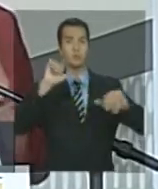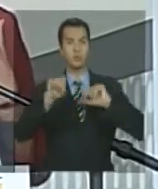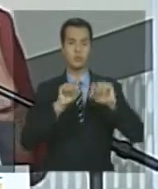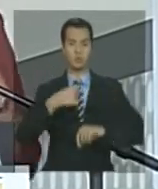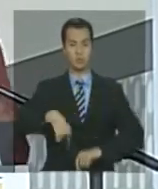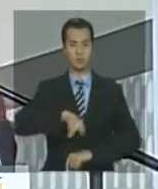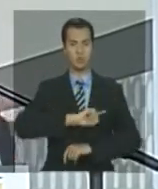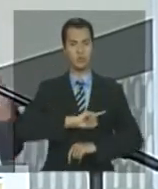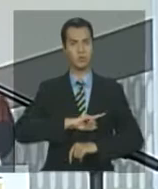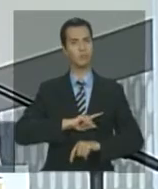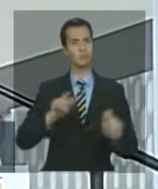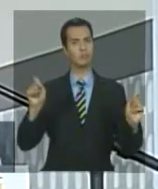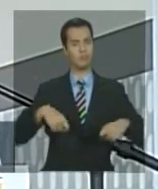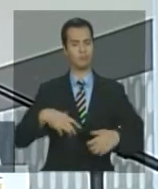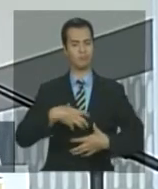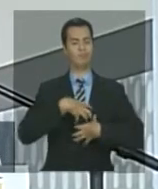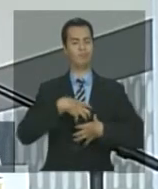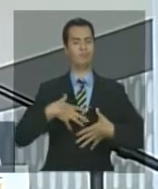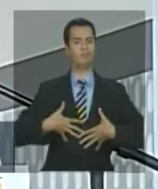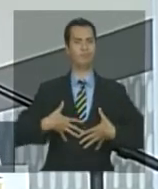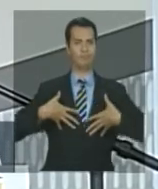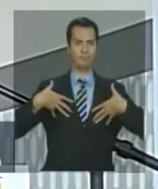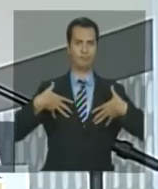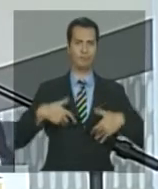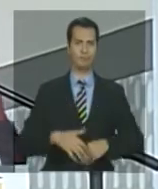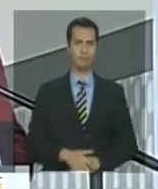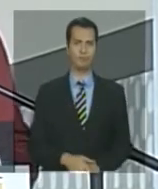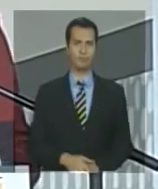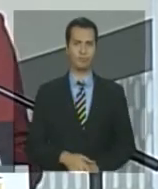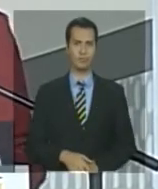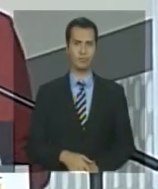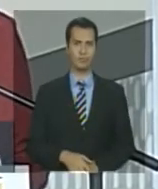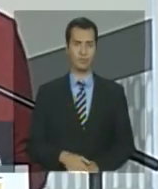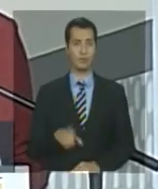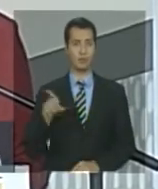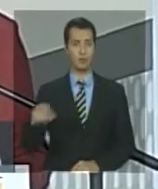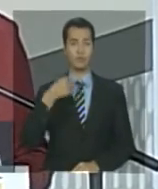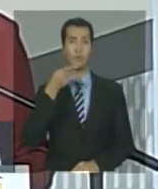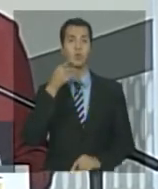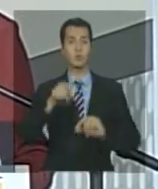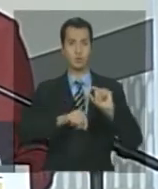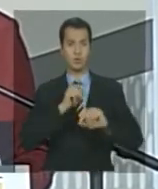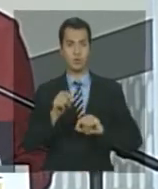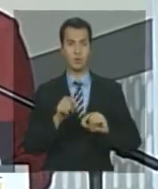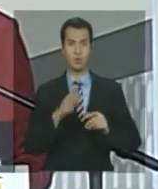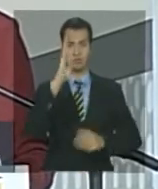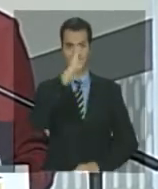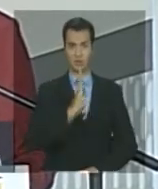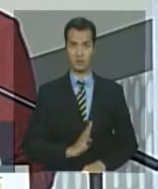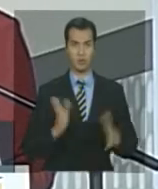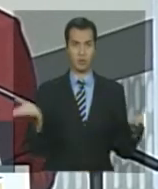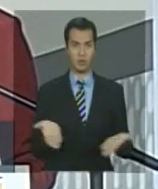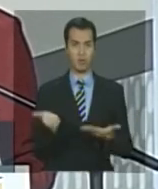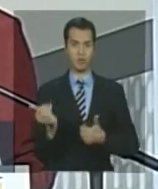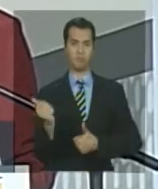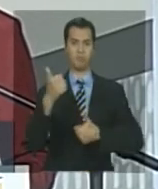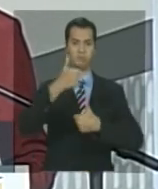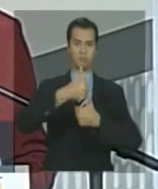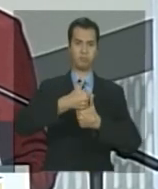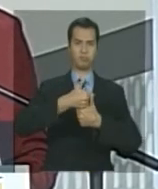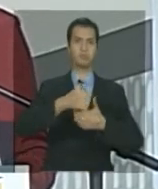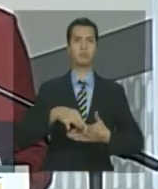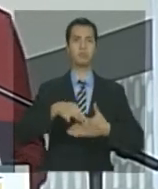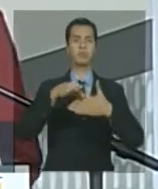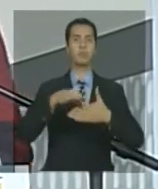uma consciência de muito orgulho, que a nova posição do Brasil no cenário global